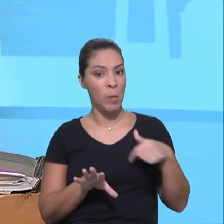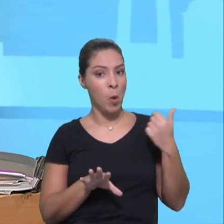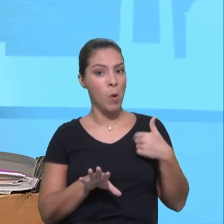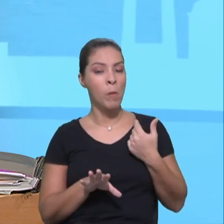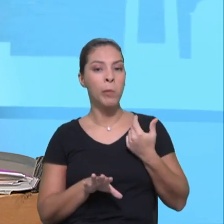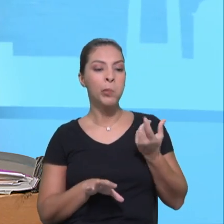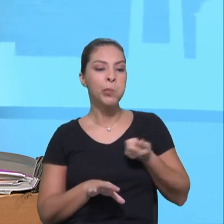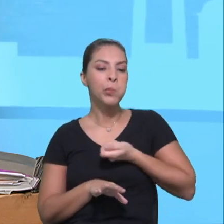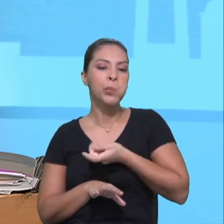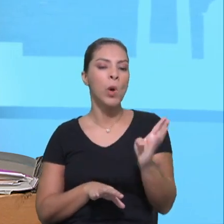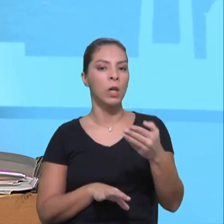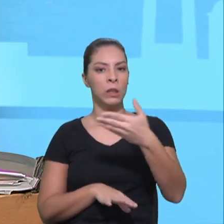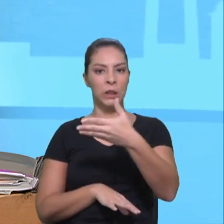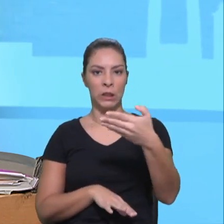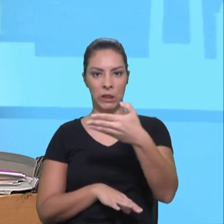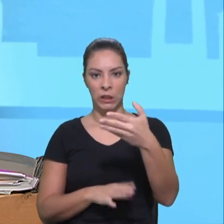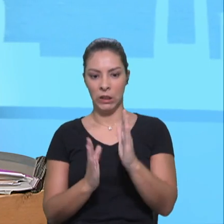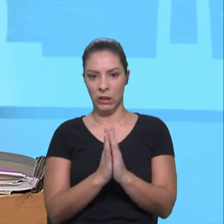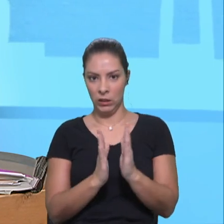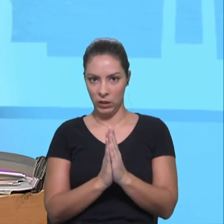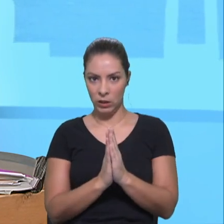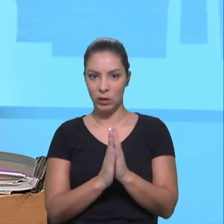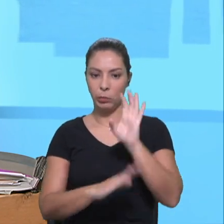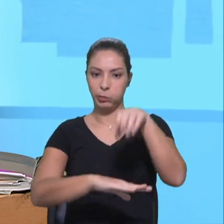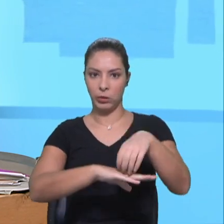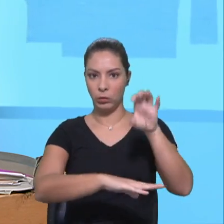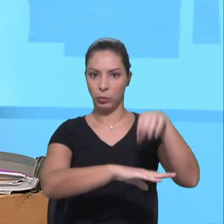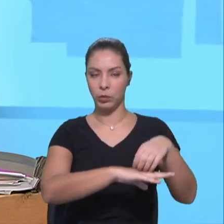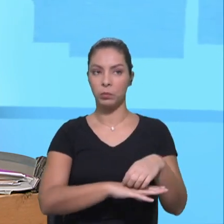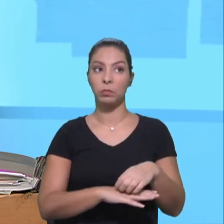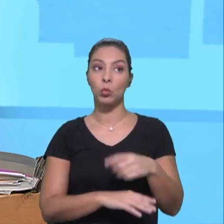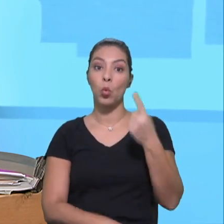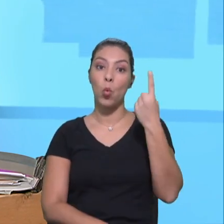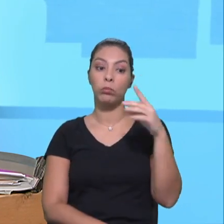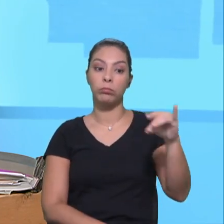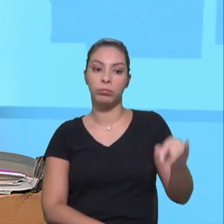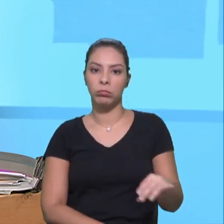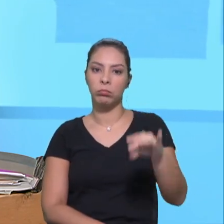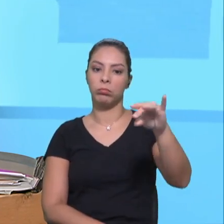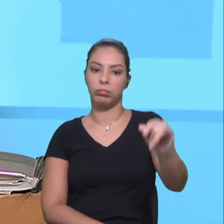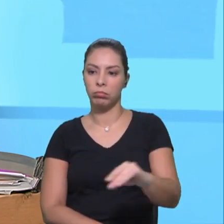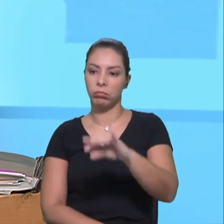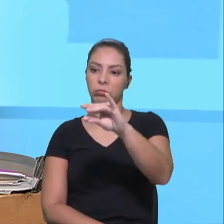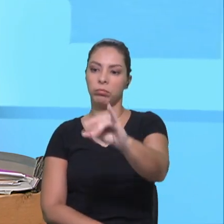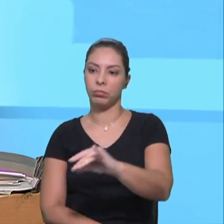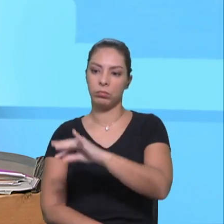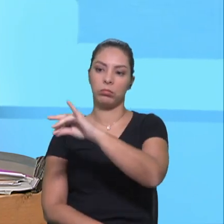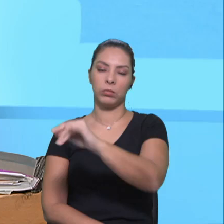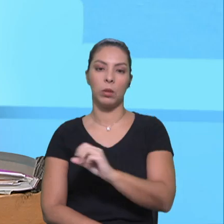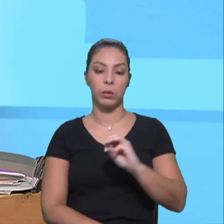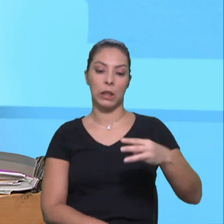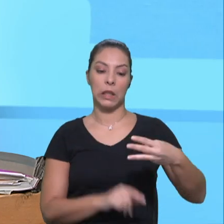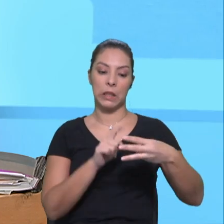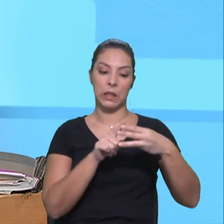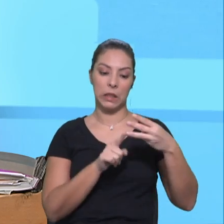17 dioceses. Podemos dizer que há uma diocese por província eclesiástica, ou seja, há apenas 3